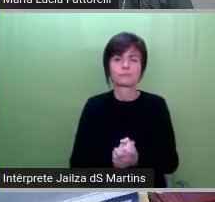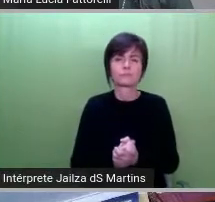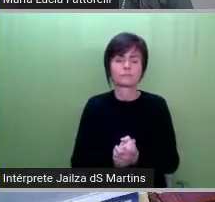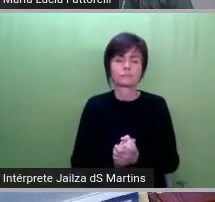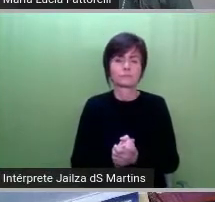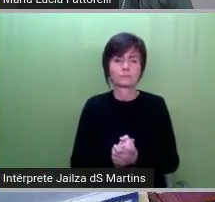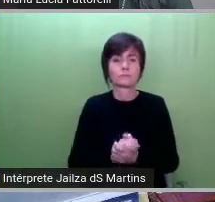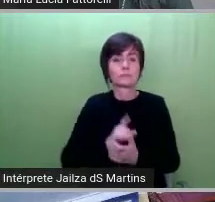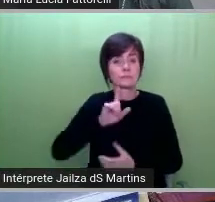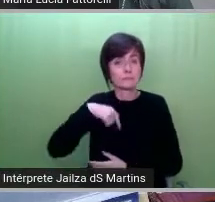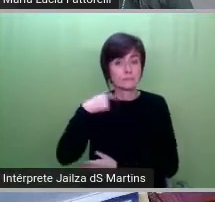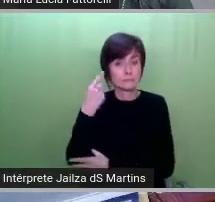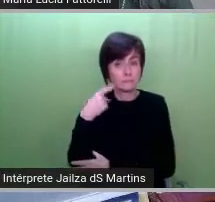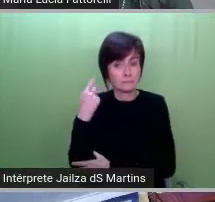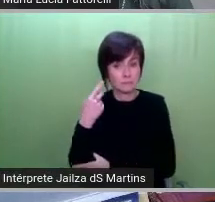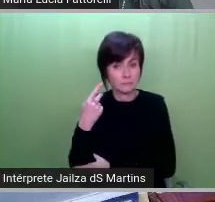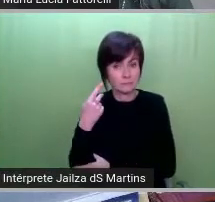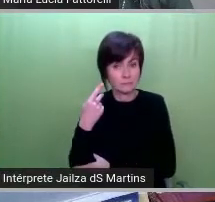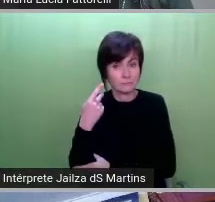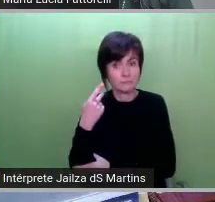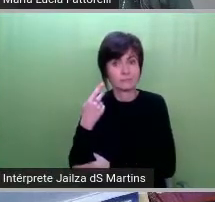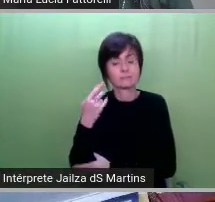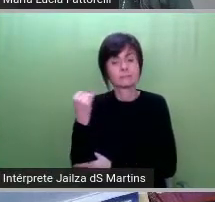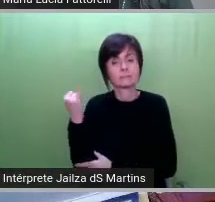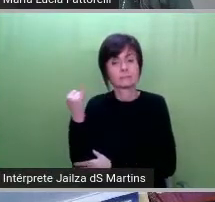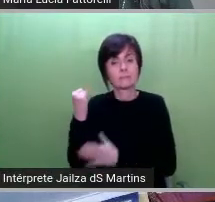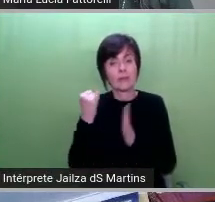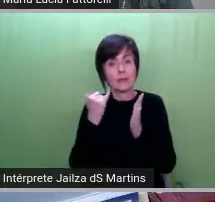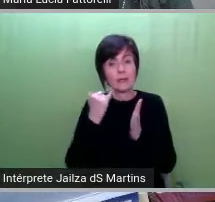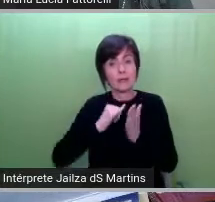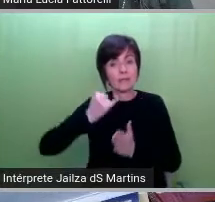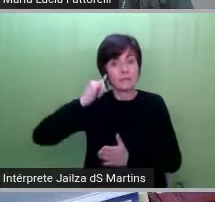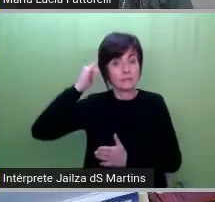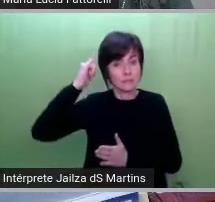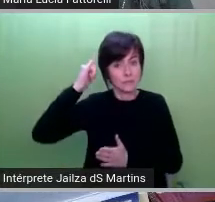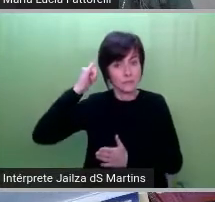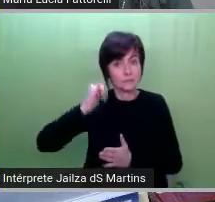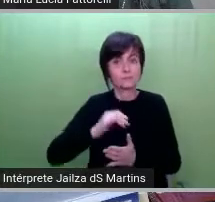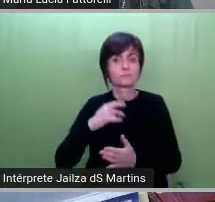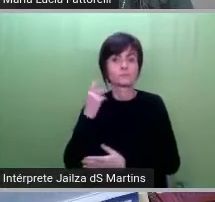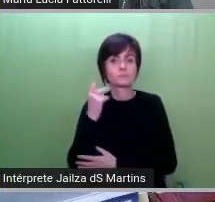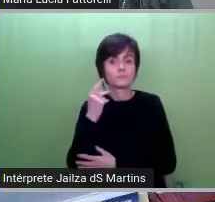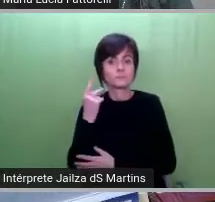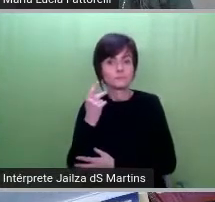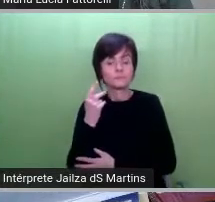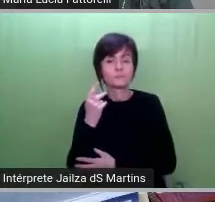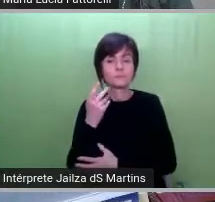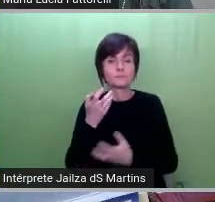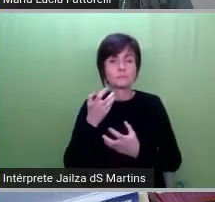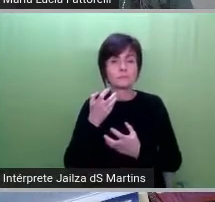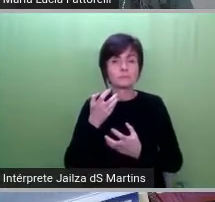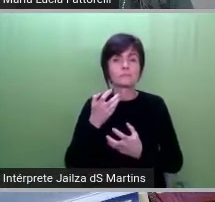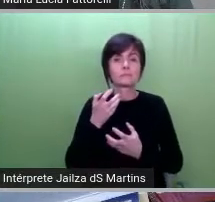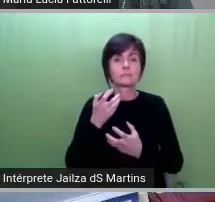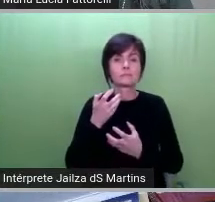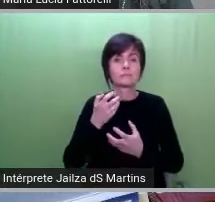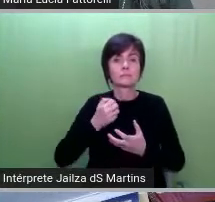a política de metas de inflação, uma política de obtenção de superávites